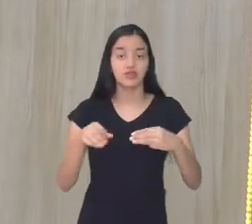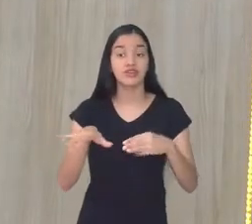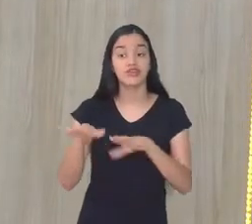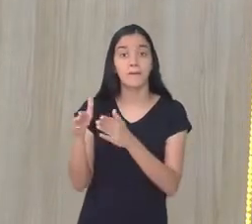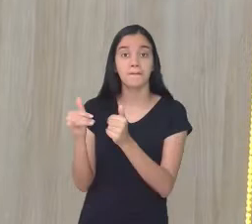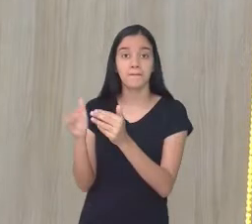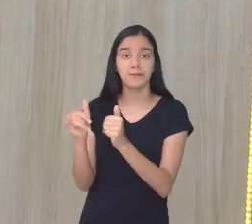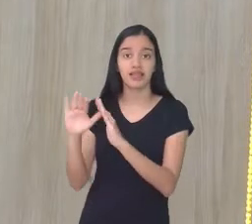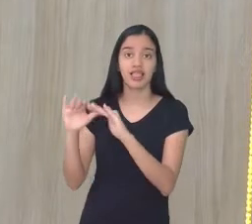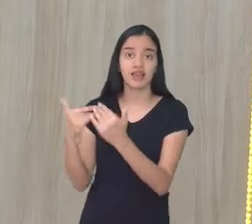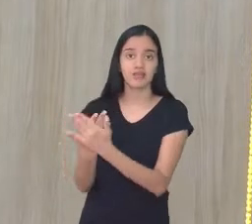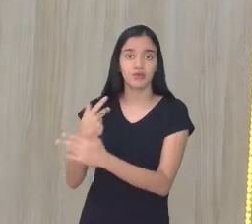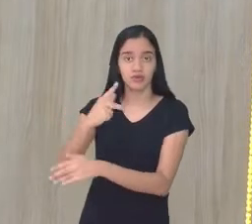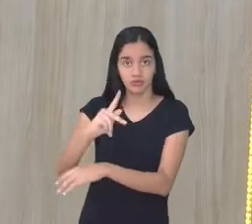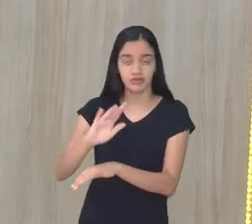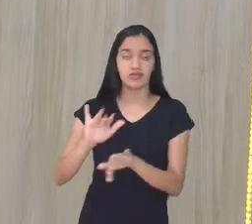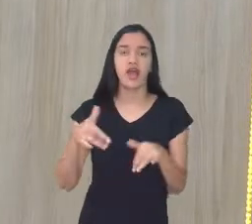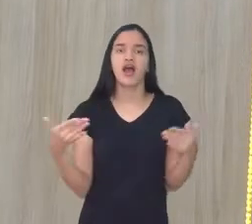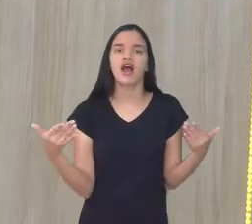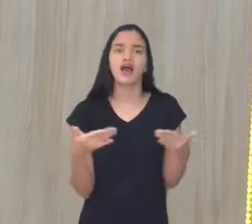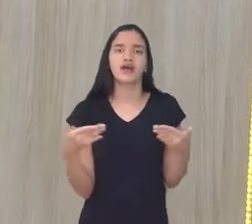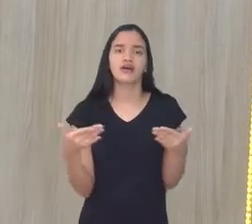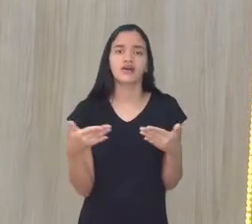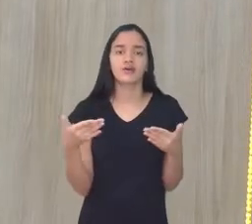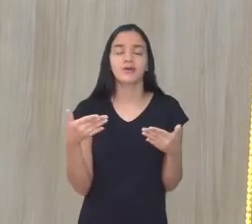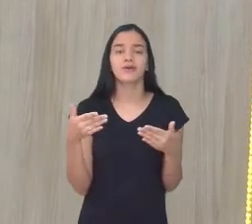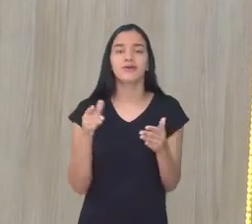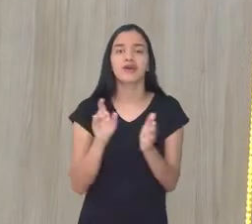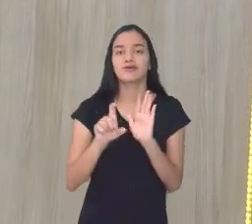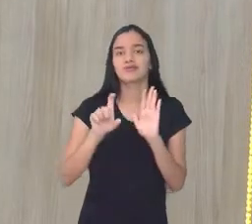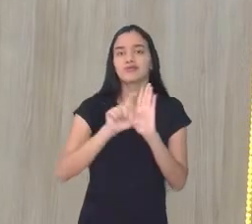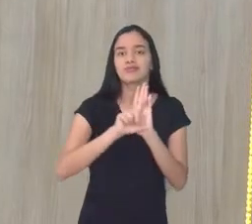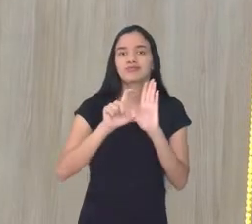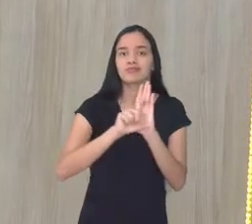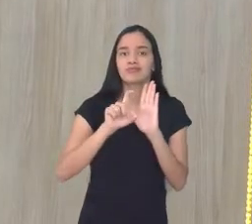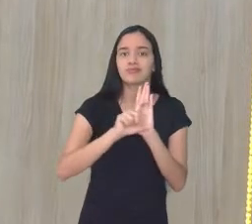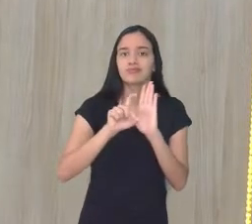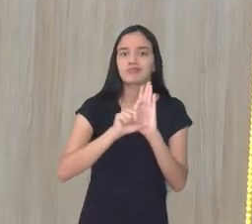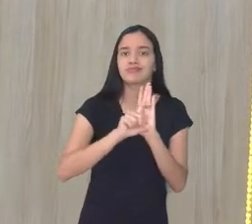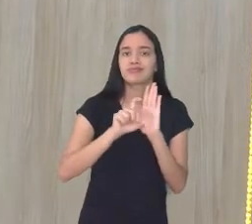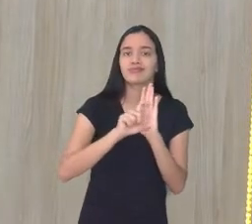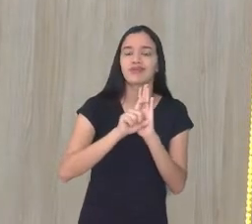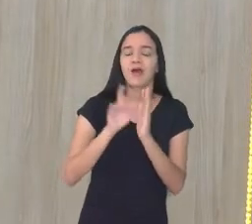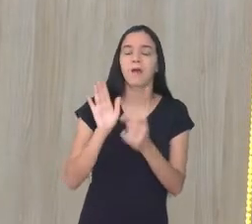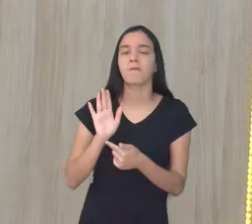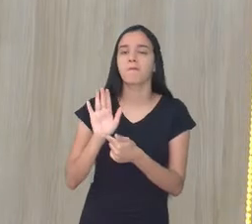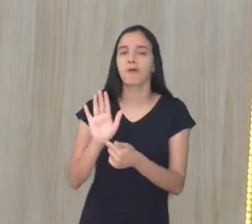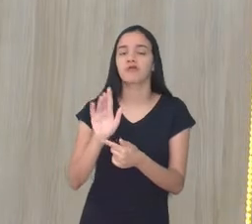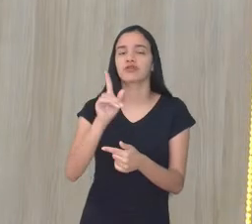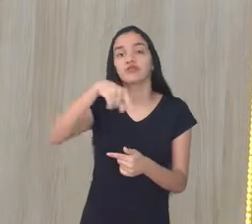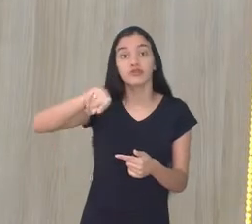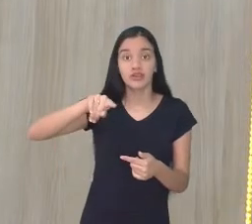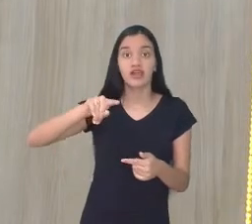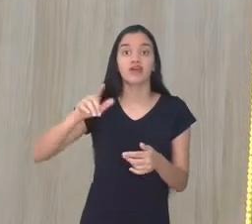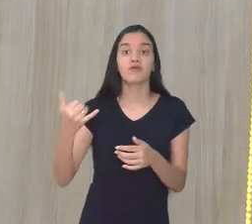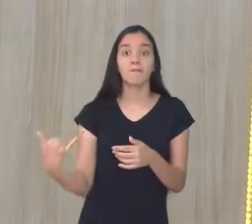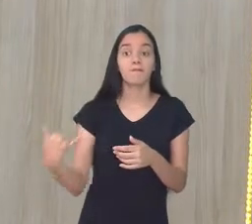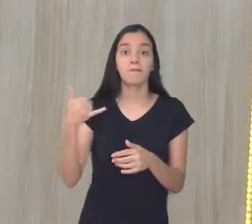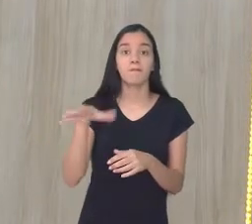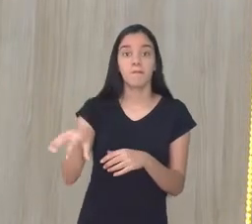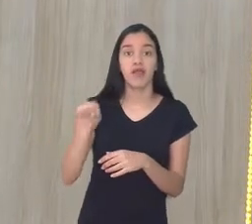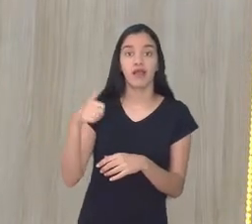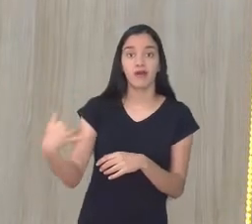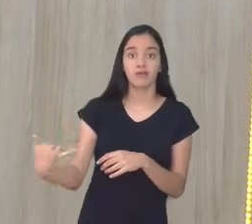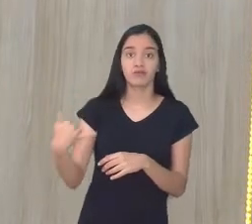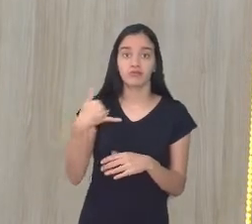E aí, né, agora vamos colocar aí a questão dos QR Codes. Vocês vão apontar o celular de vocês para